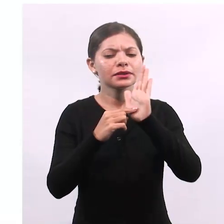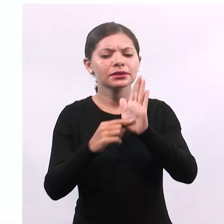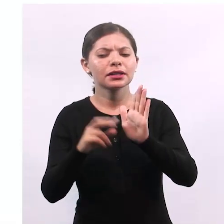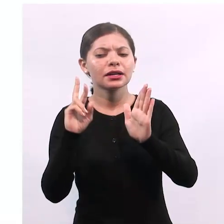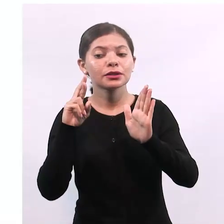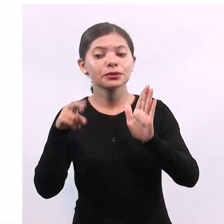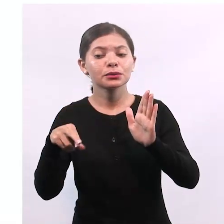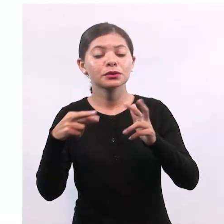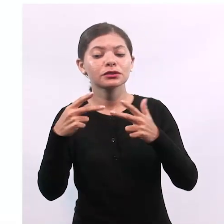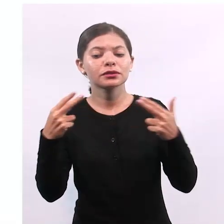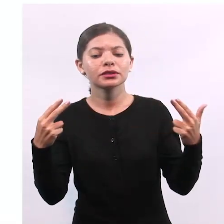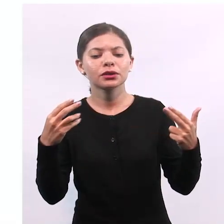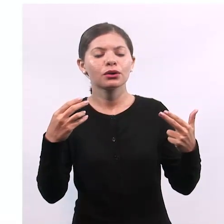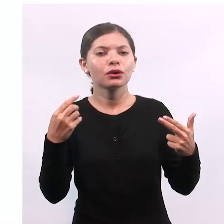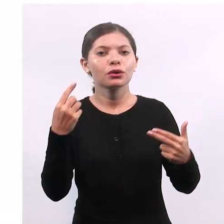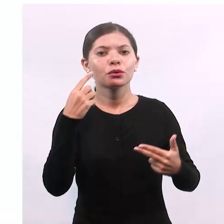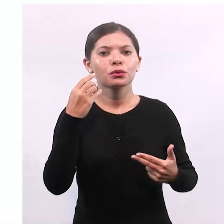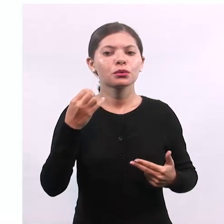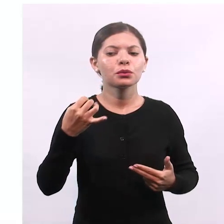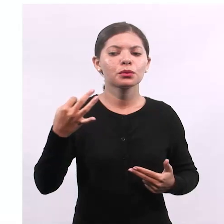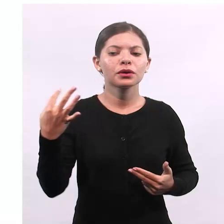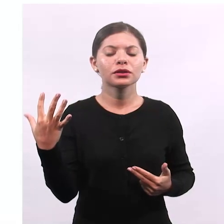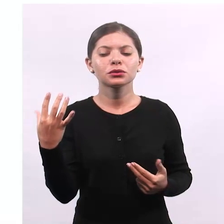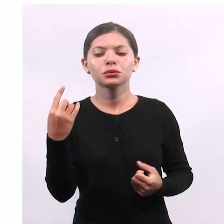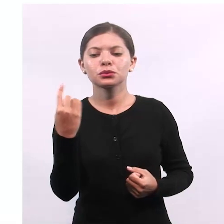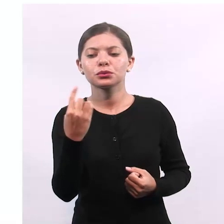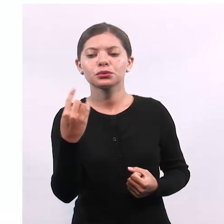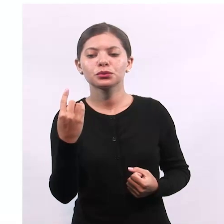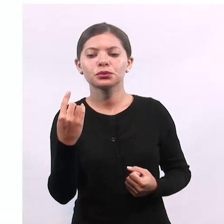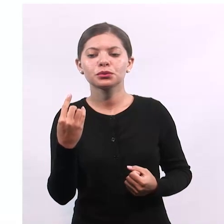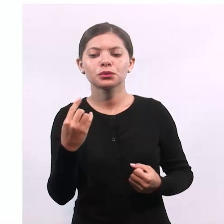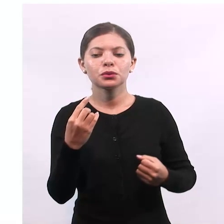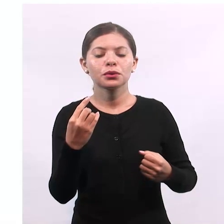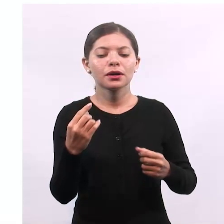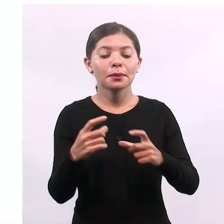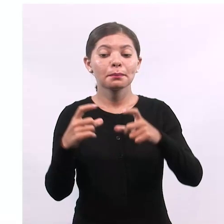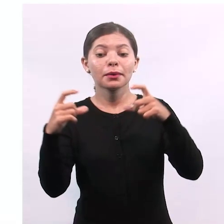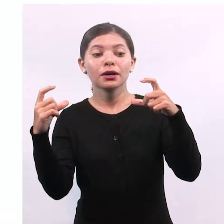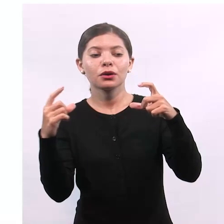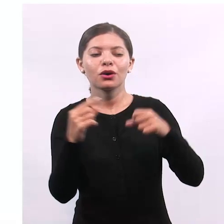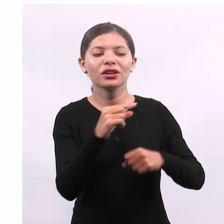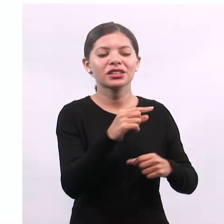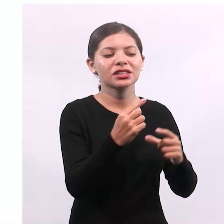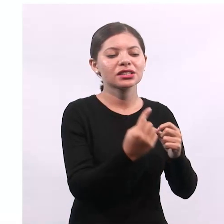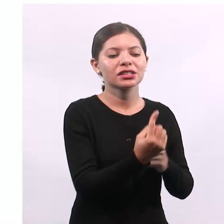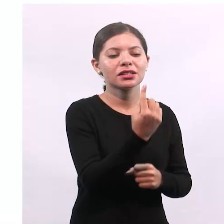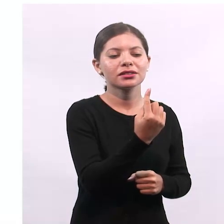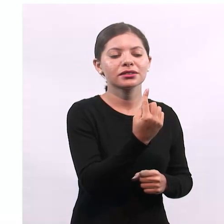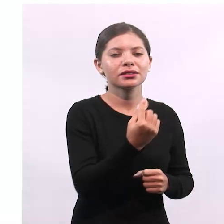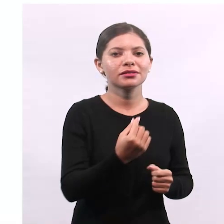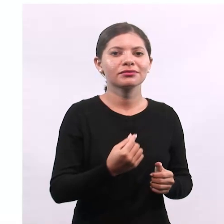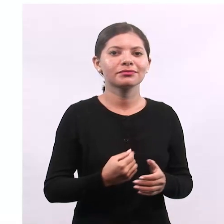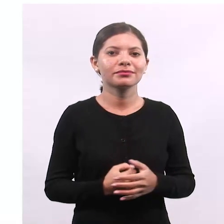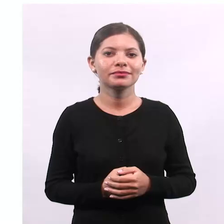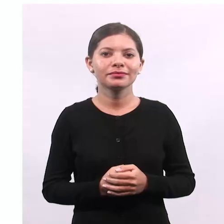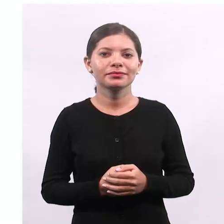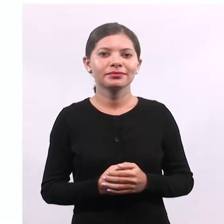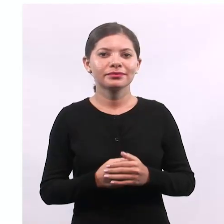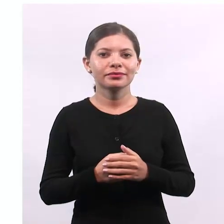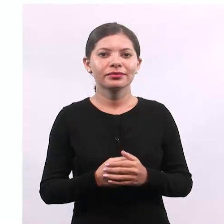quanto que um é maior que o outro tá não tá explícito no gráfico Mas a gente pode concluir a partir do